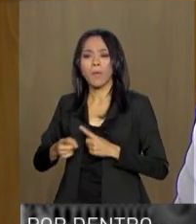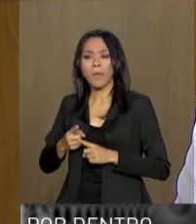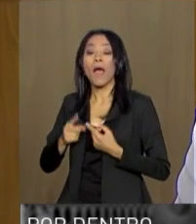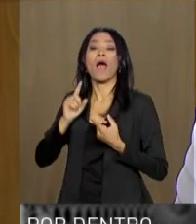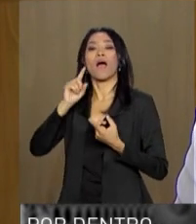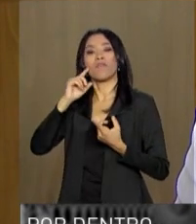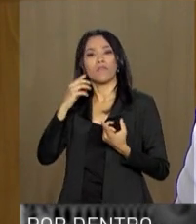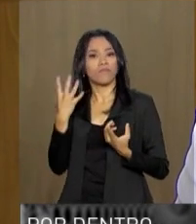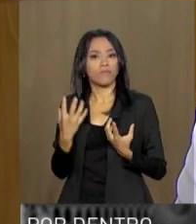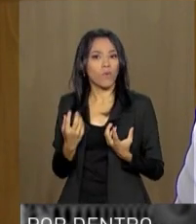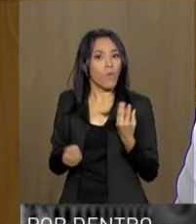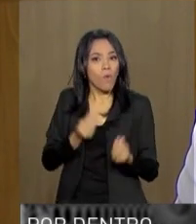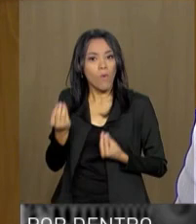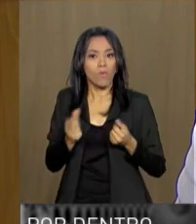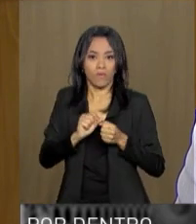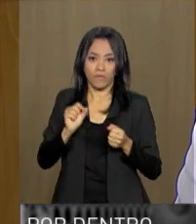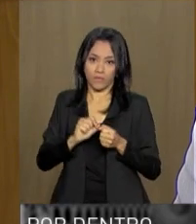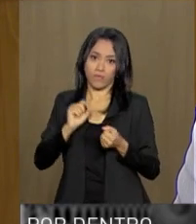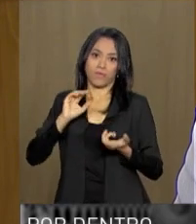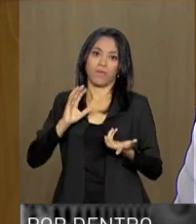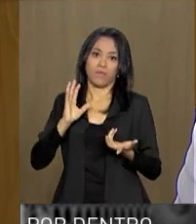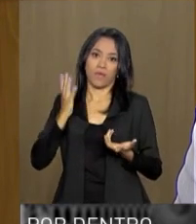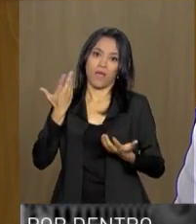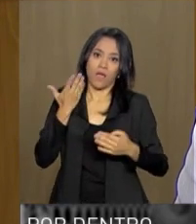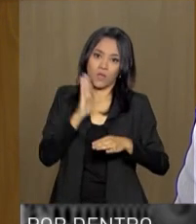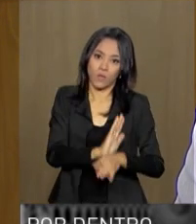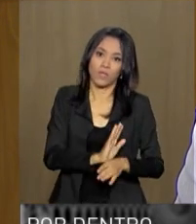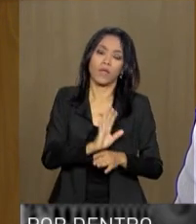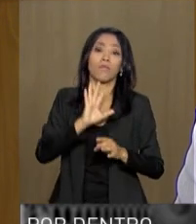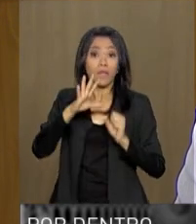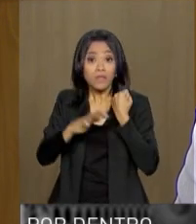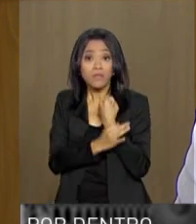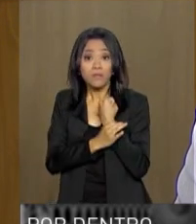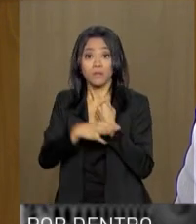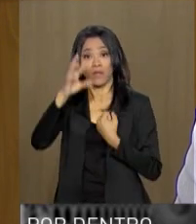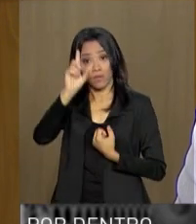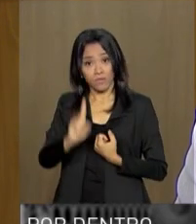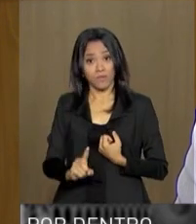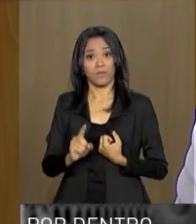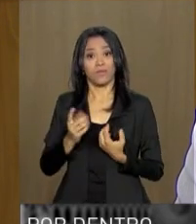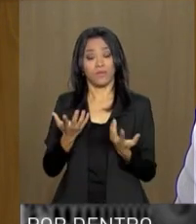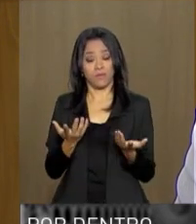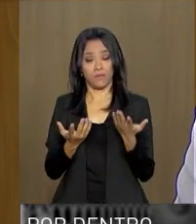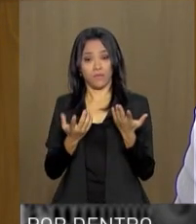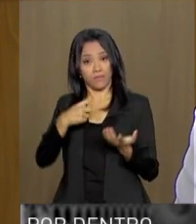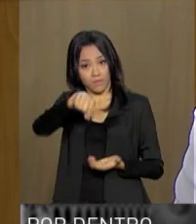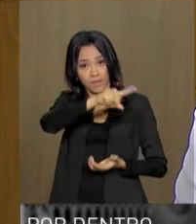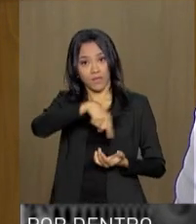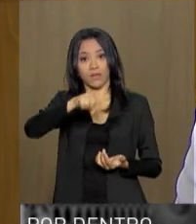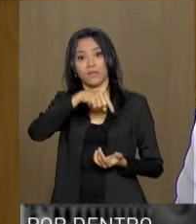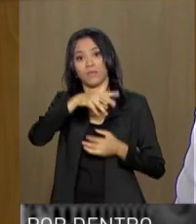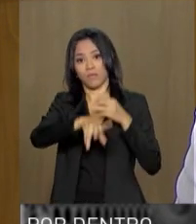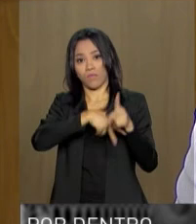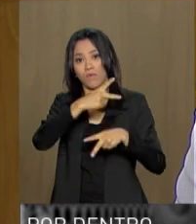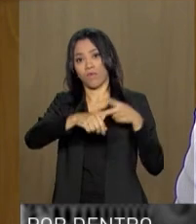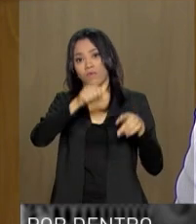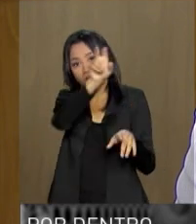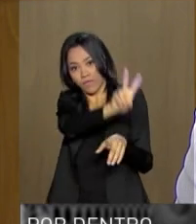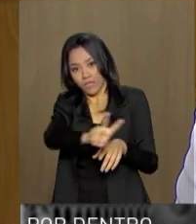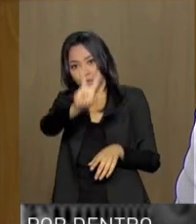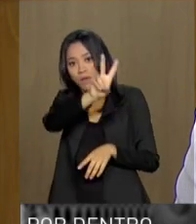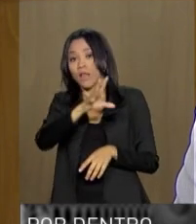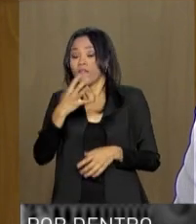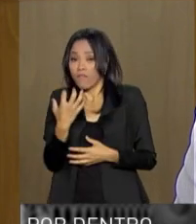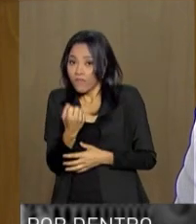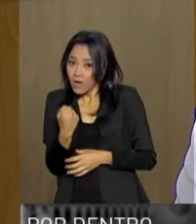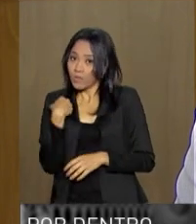direitos desses imigrantes e também é nós aguardaremos o retorno do do